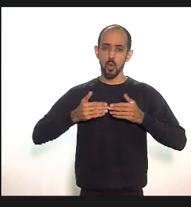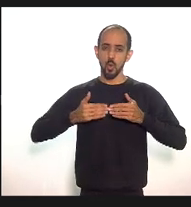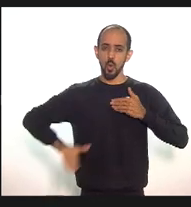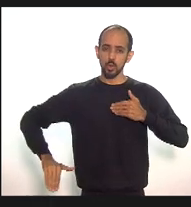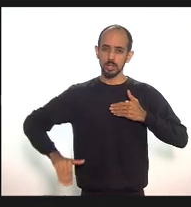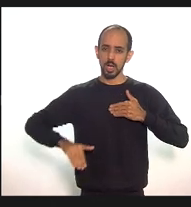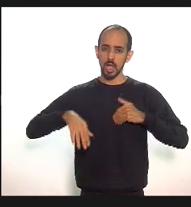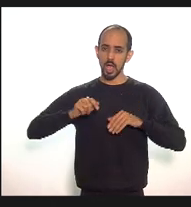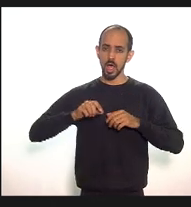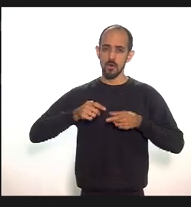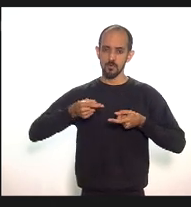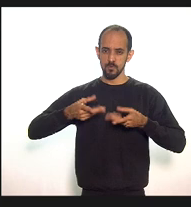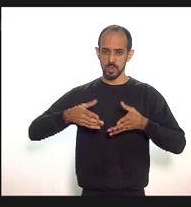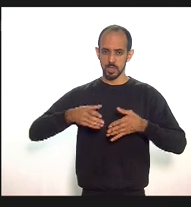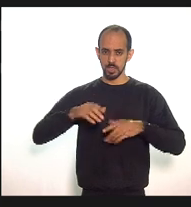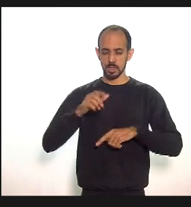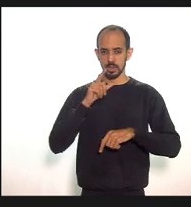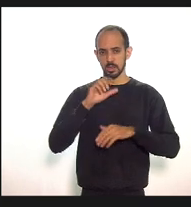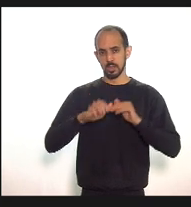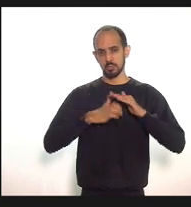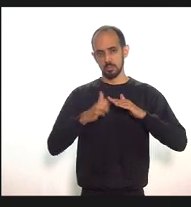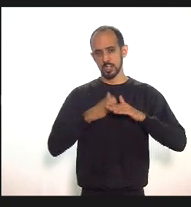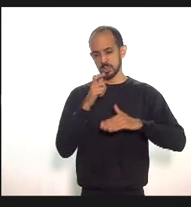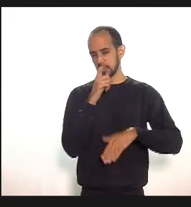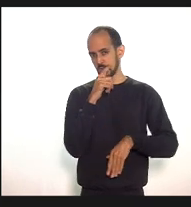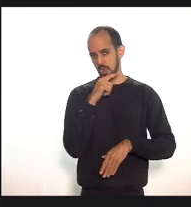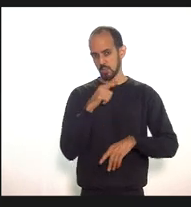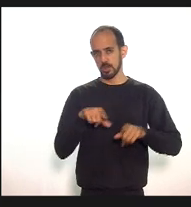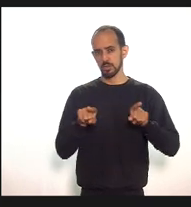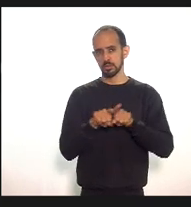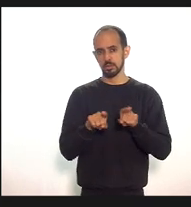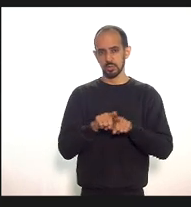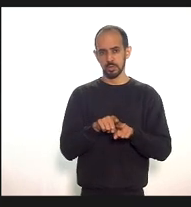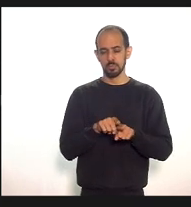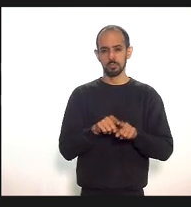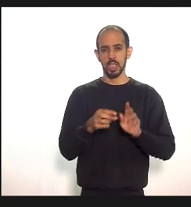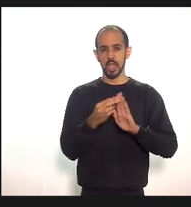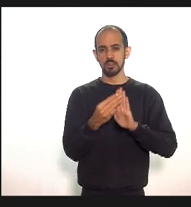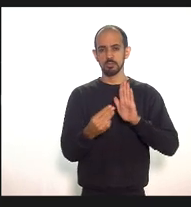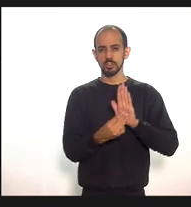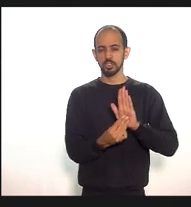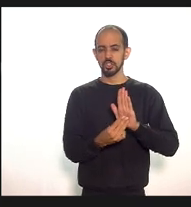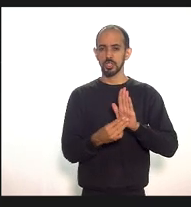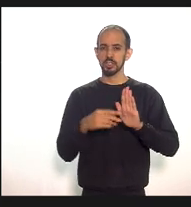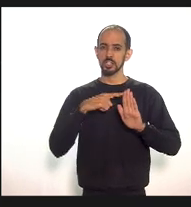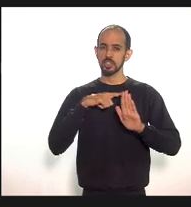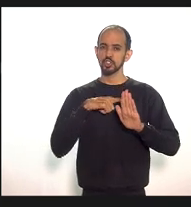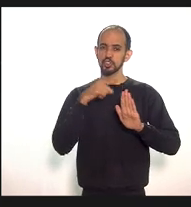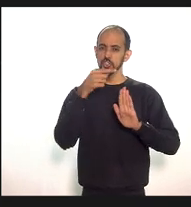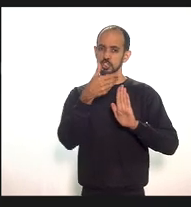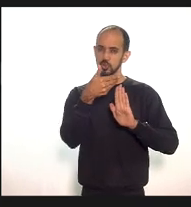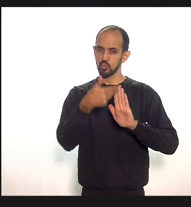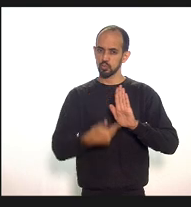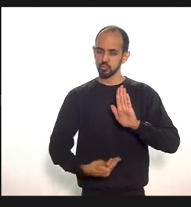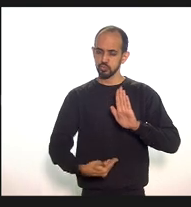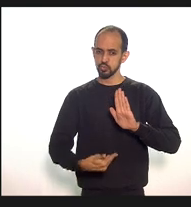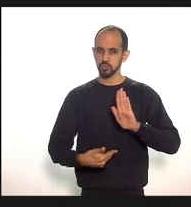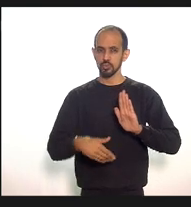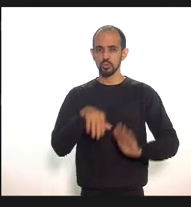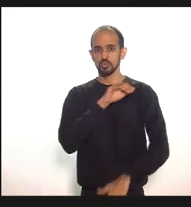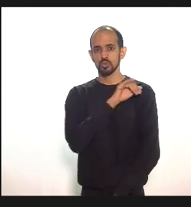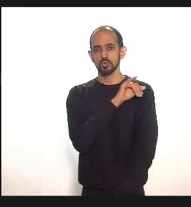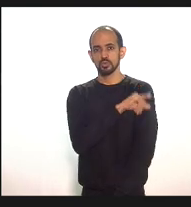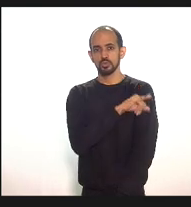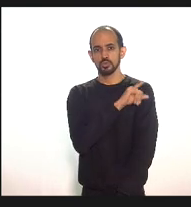a privatização da Cedae contra as medidas que estavam sendo tomadas pelo Estado do Rio de Janeiro